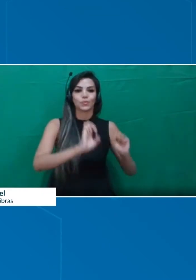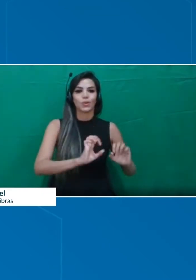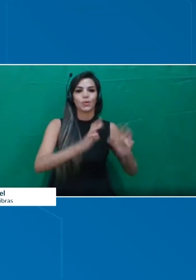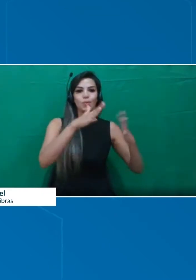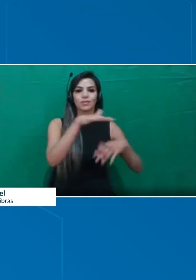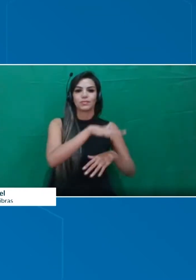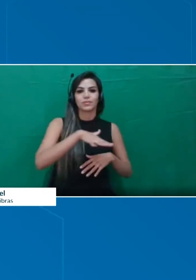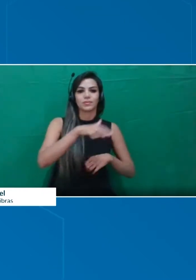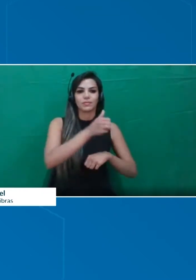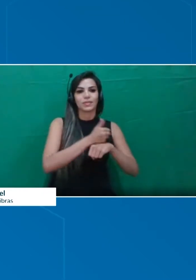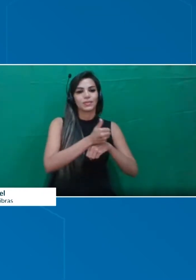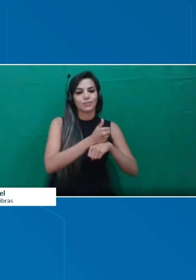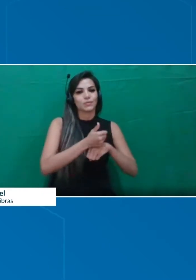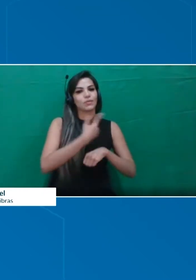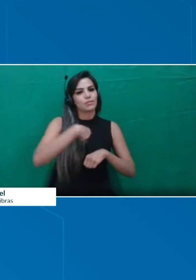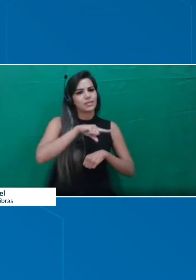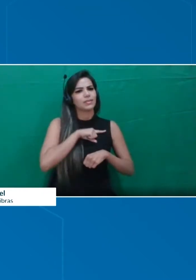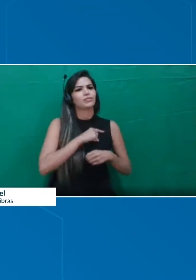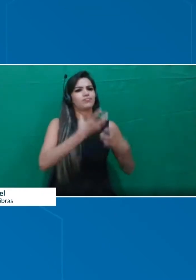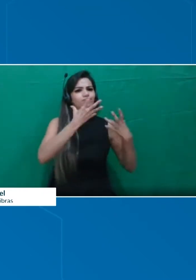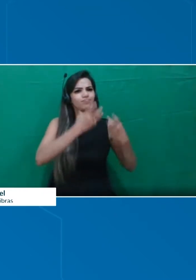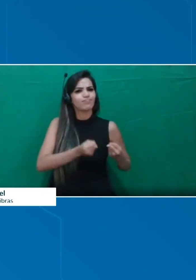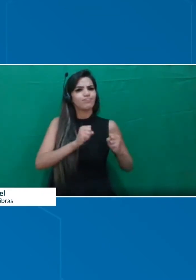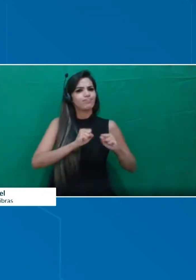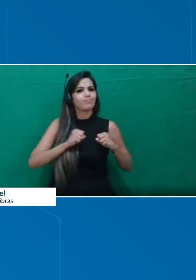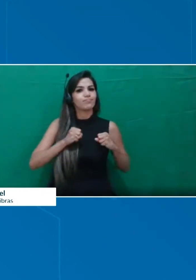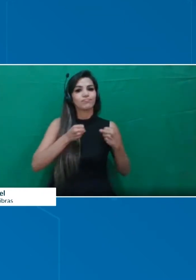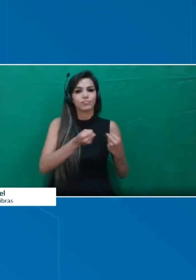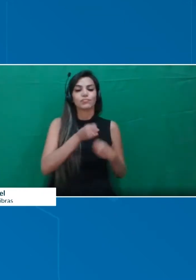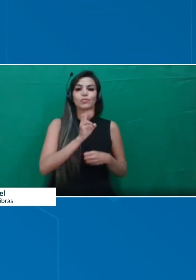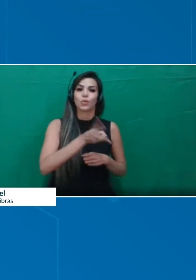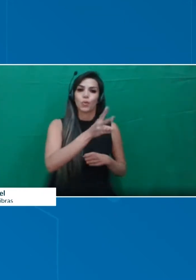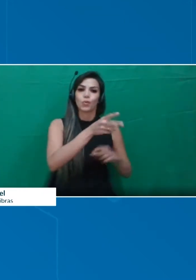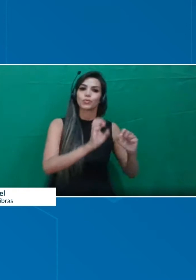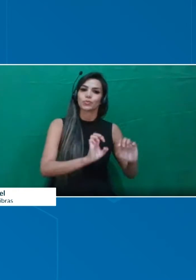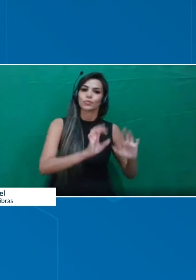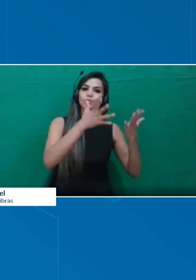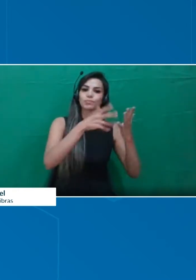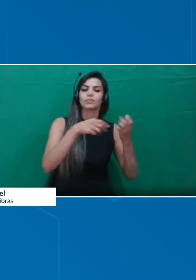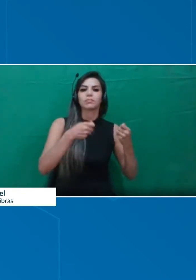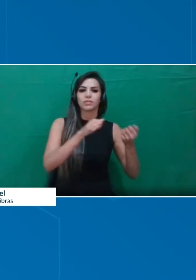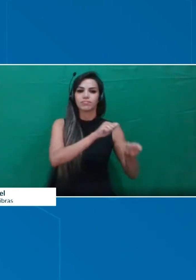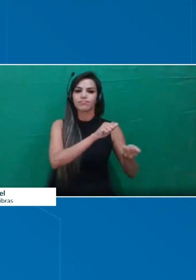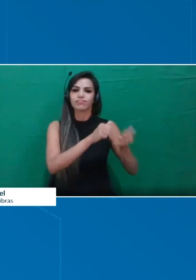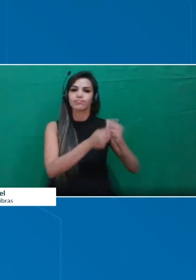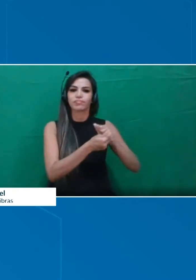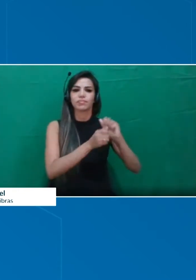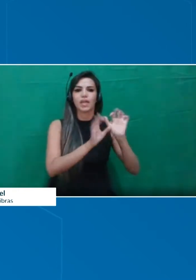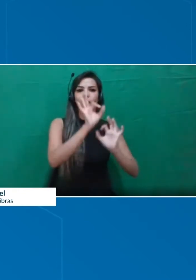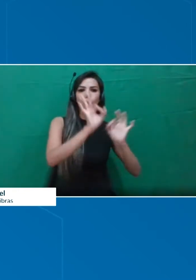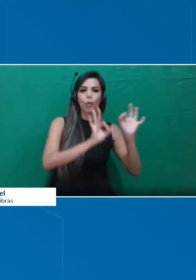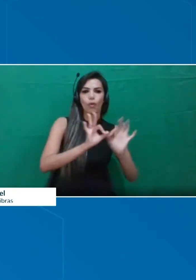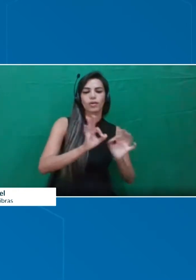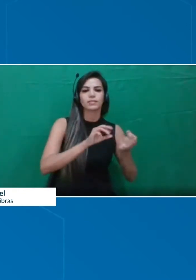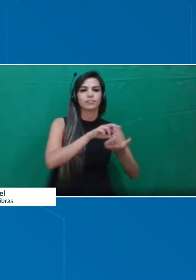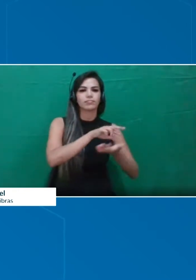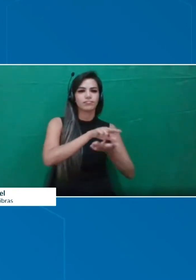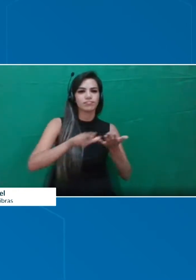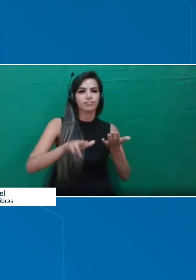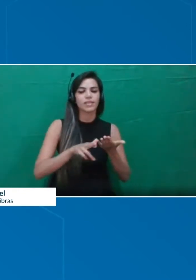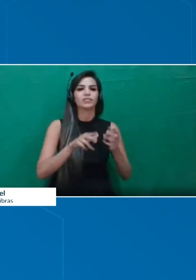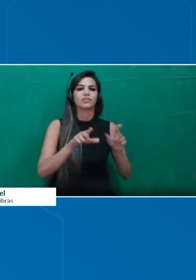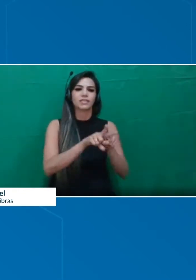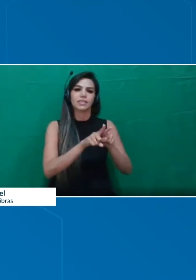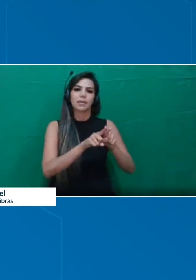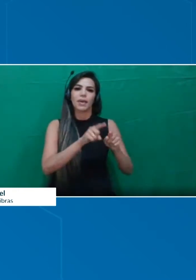que pessoal, né, e mesmo que numa perspectiva adaptada, nesse formato, utilizando as mídias,